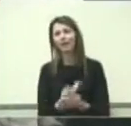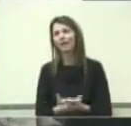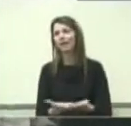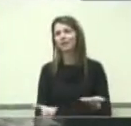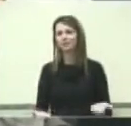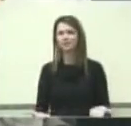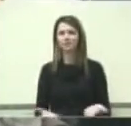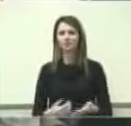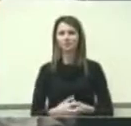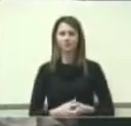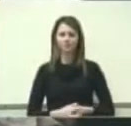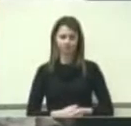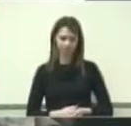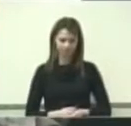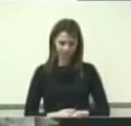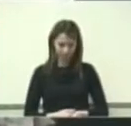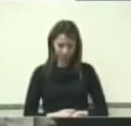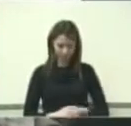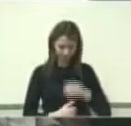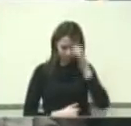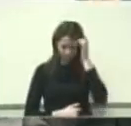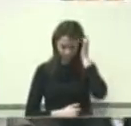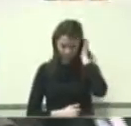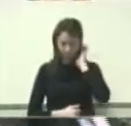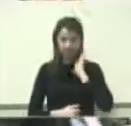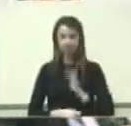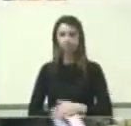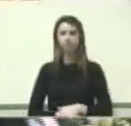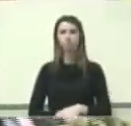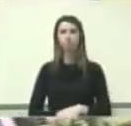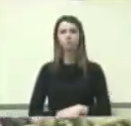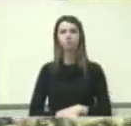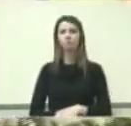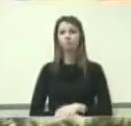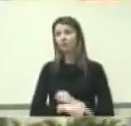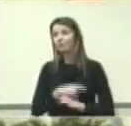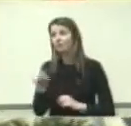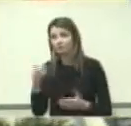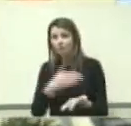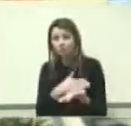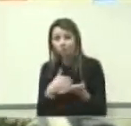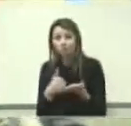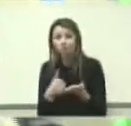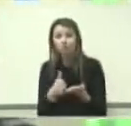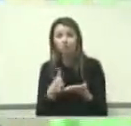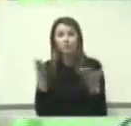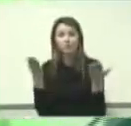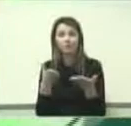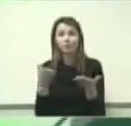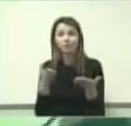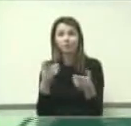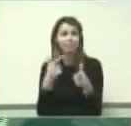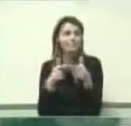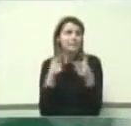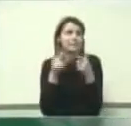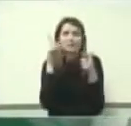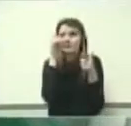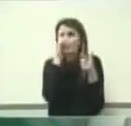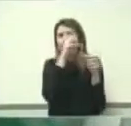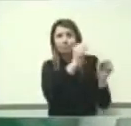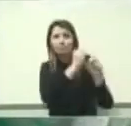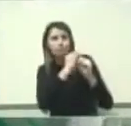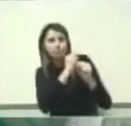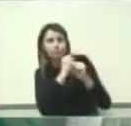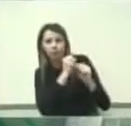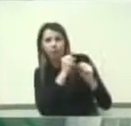glorificado seja o nome do senhor E você começa a enfrentar esses ventos contrários E aí começa